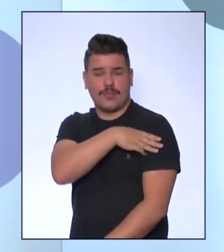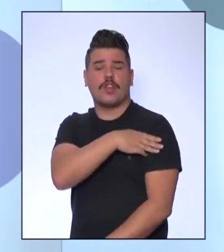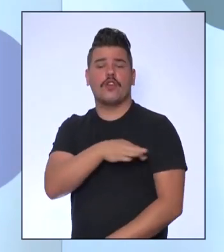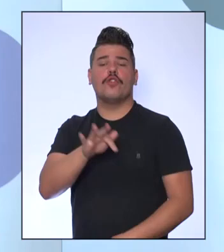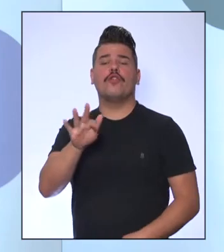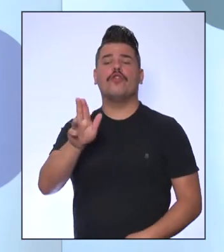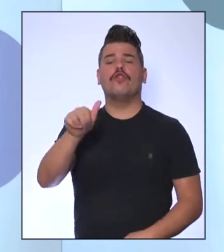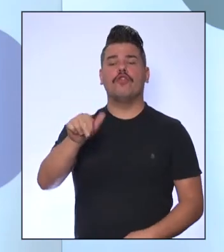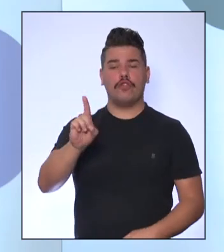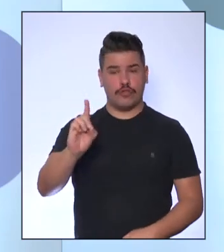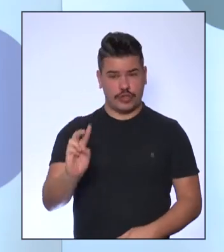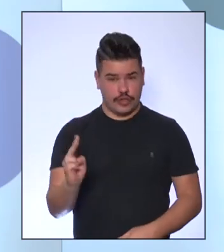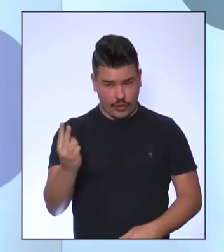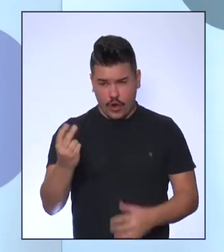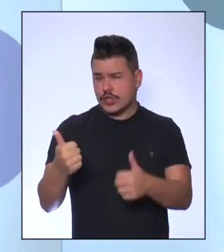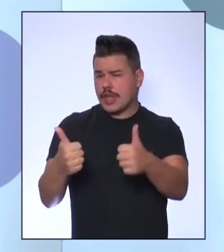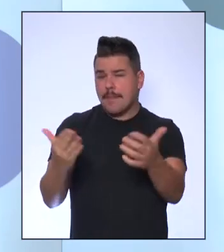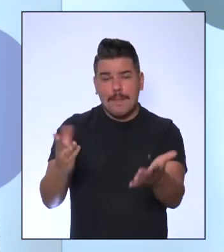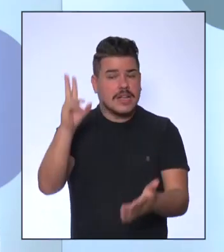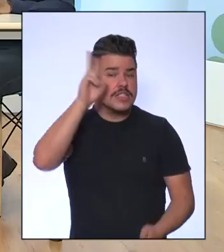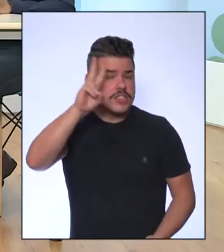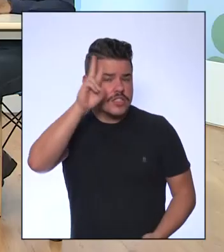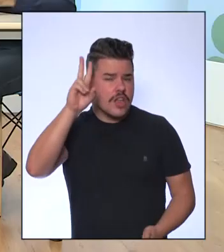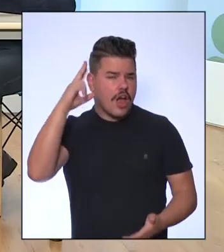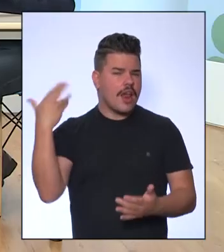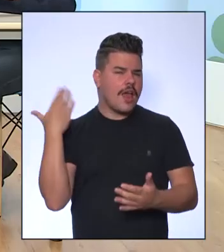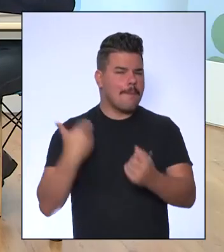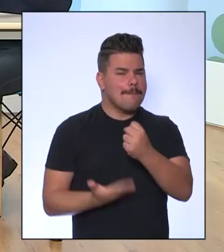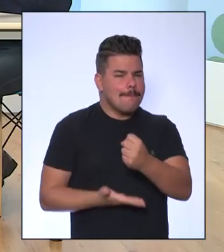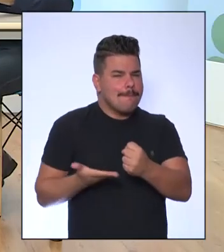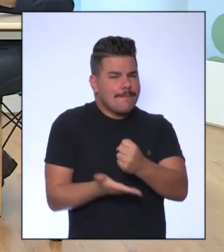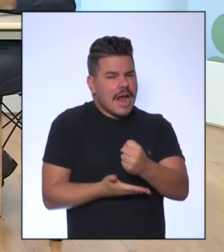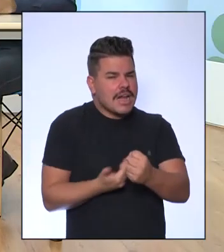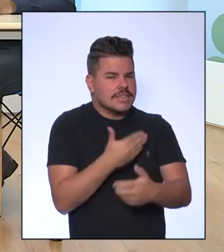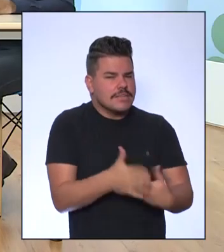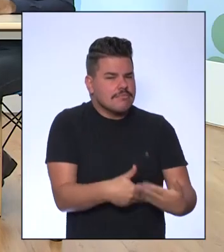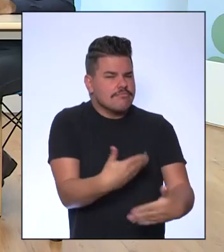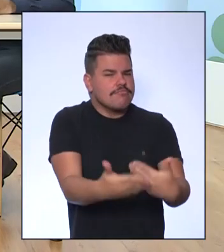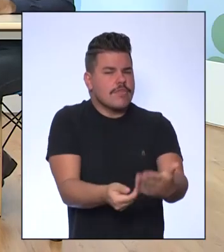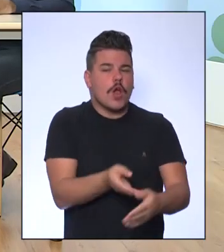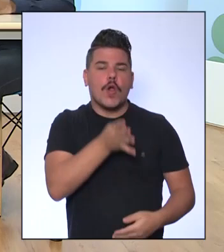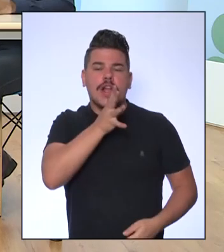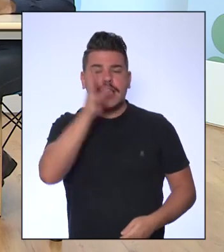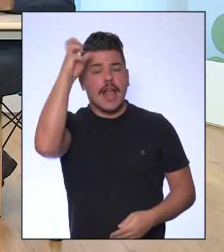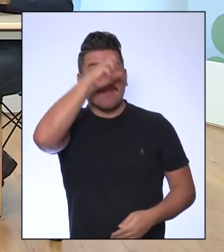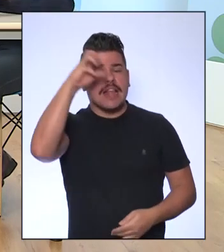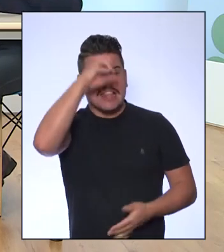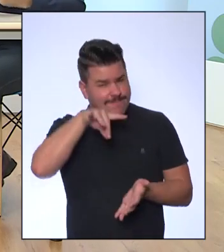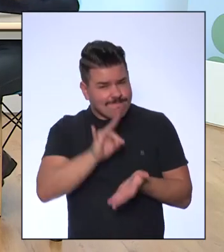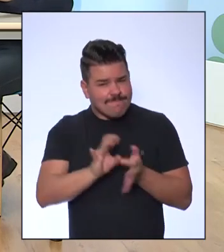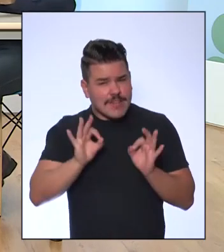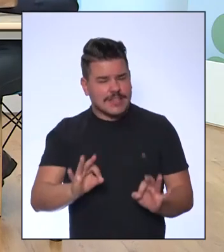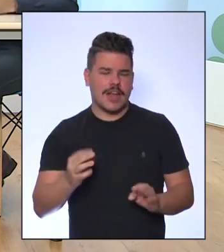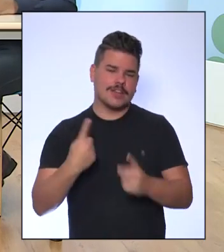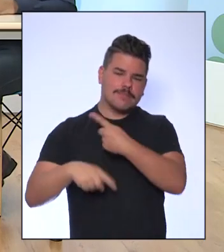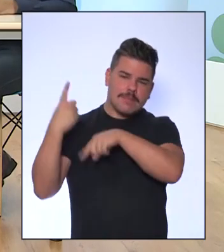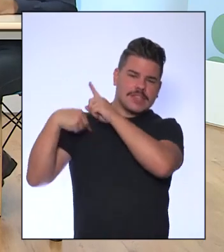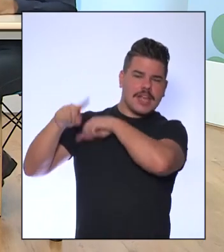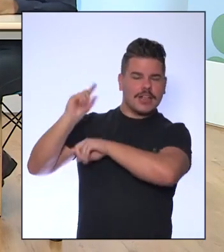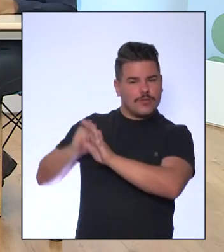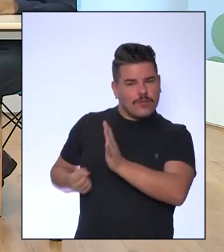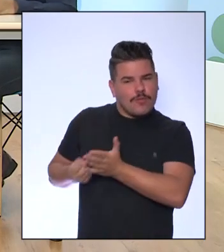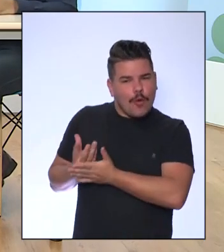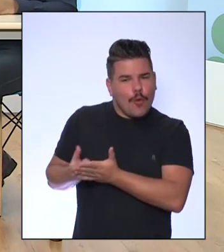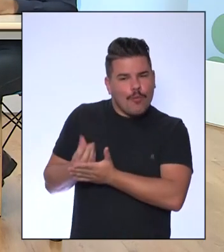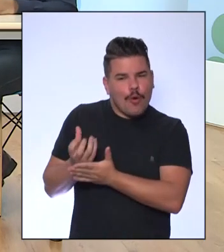estudar esses princípios da história nos faz conhecer, de fato, as nossas origens,